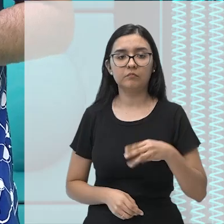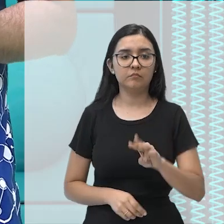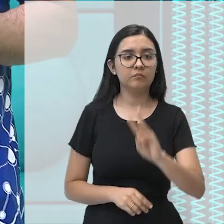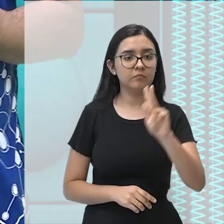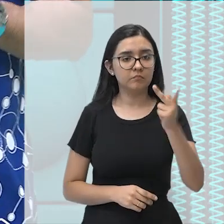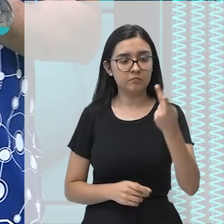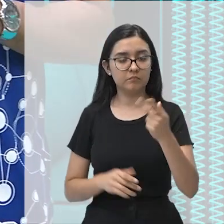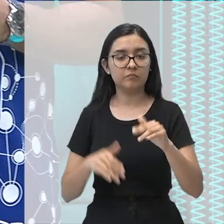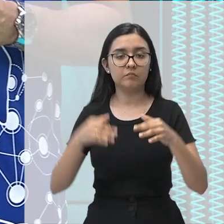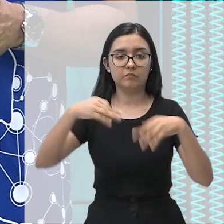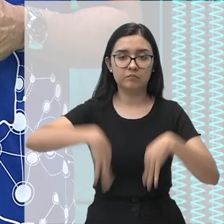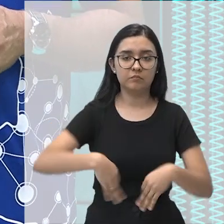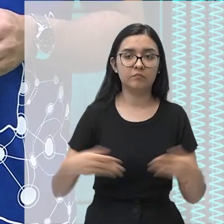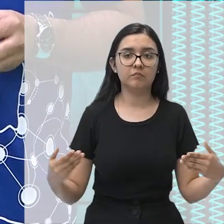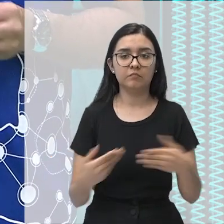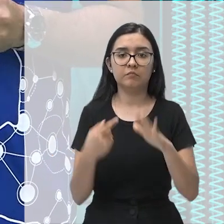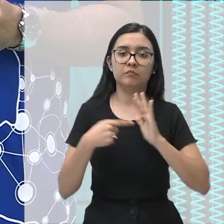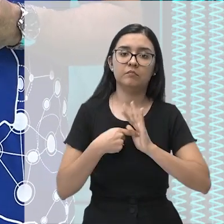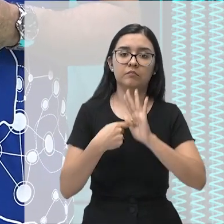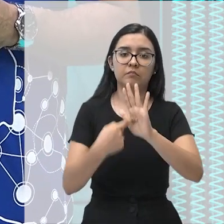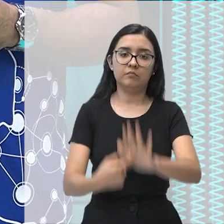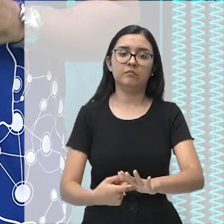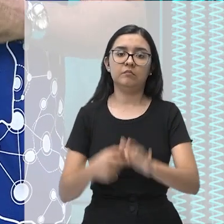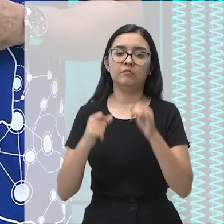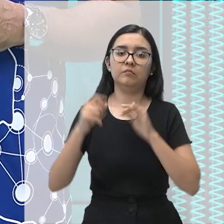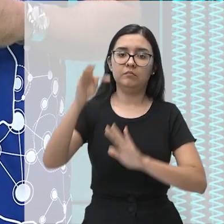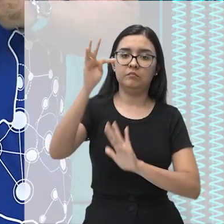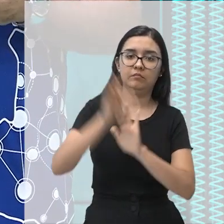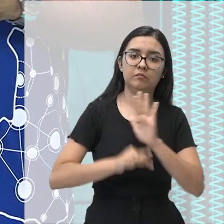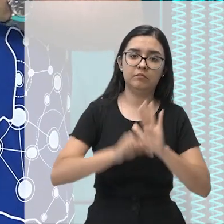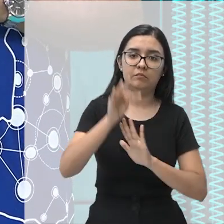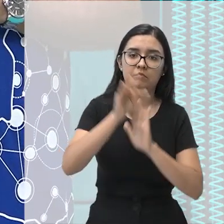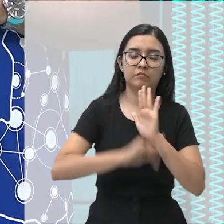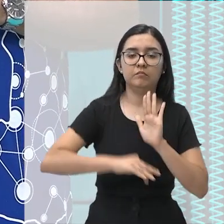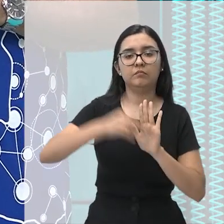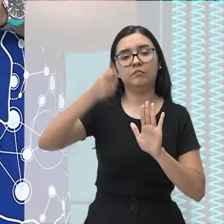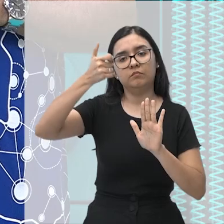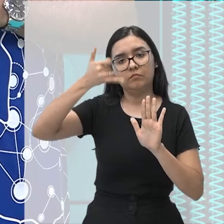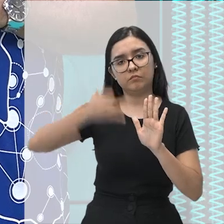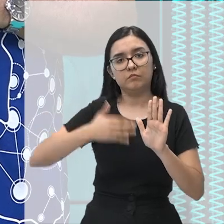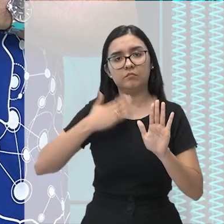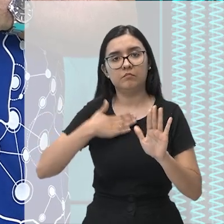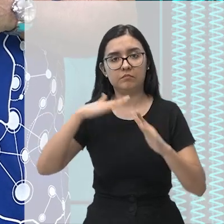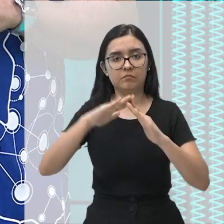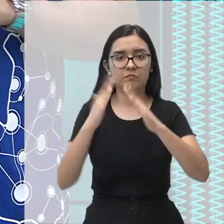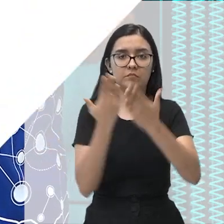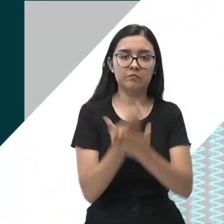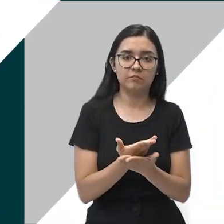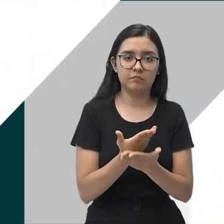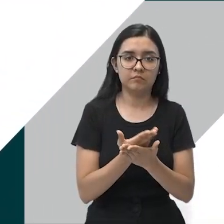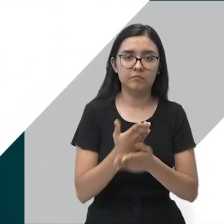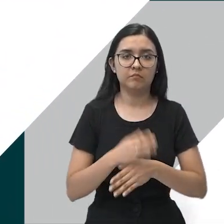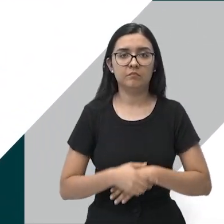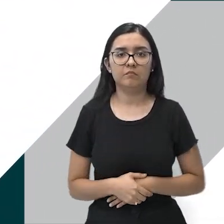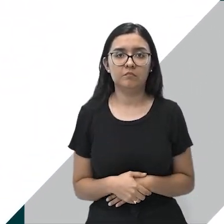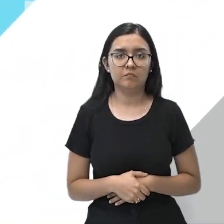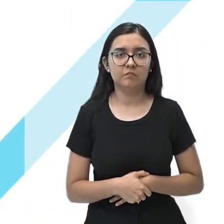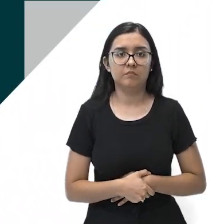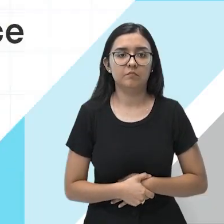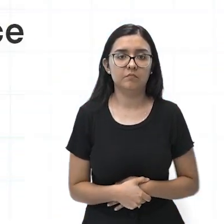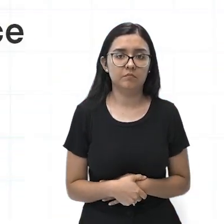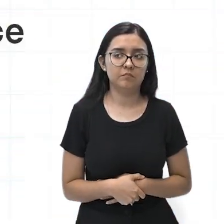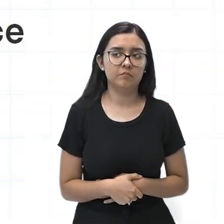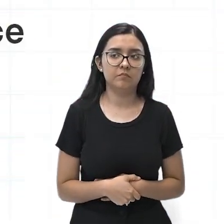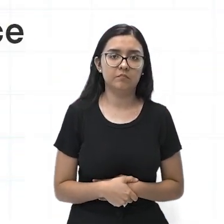bom? Olha só, vou mostrar para vocês agora um pequeno texto também descrevendo a minha escola. Vamos dar uma olhadinha?